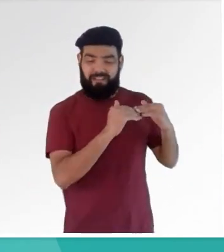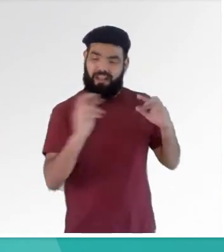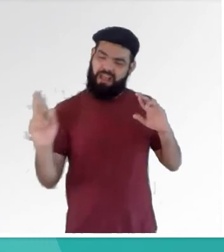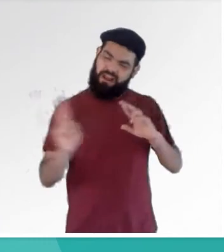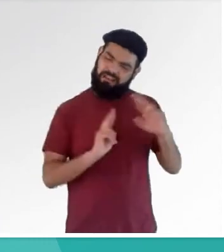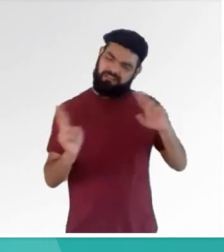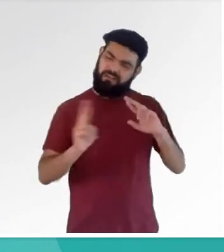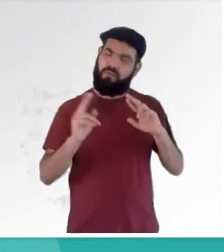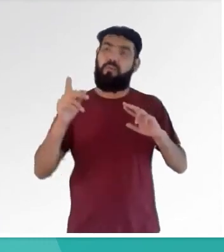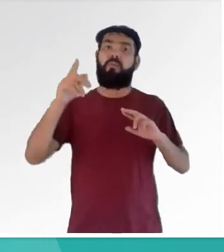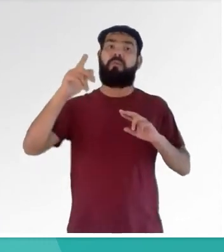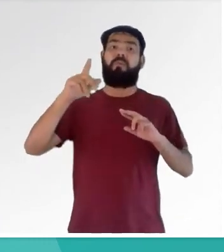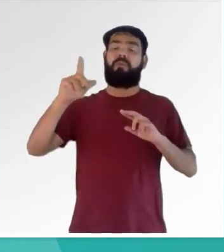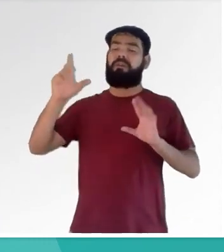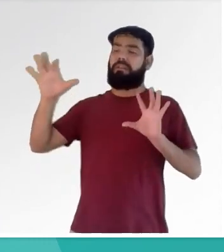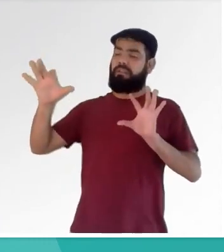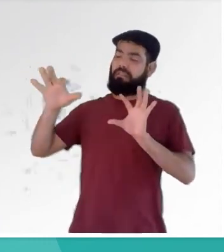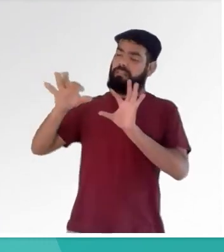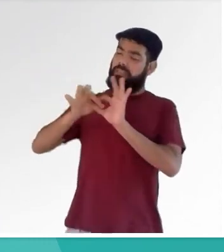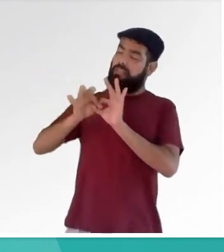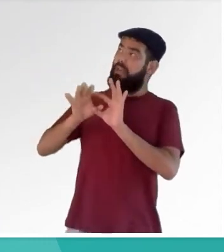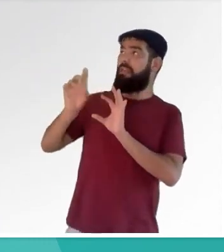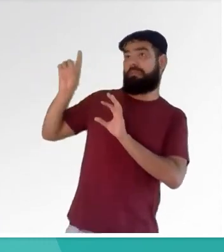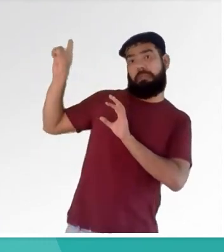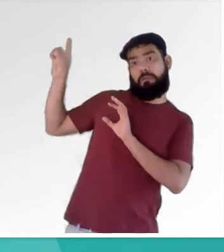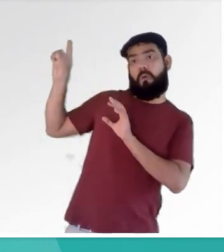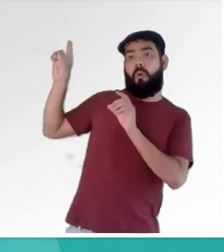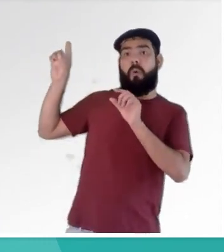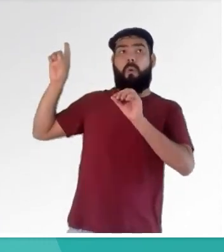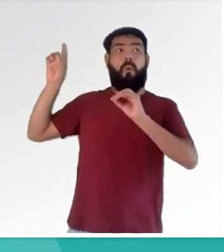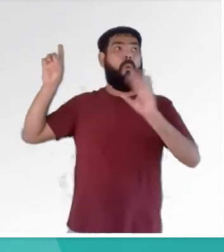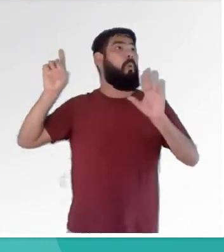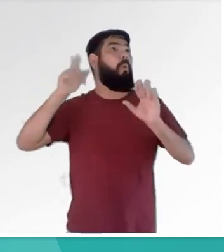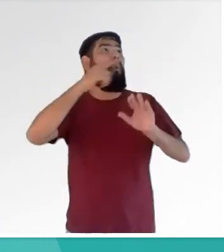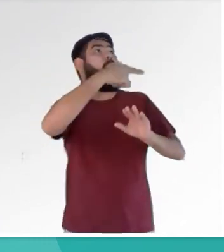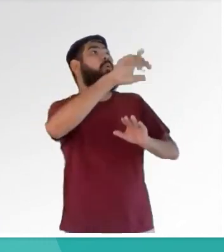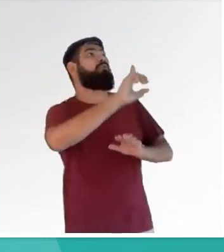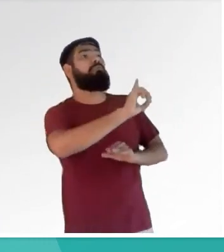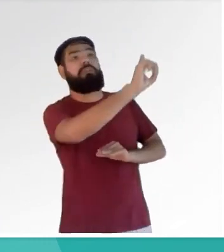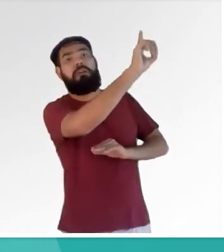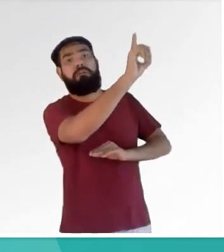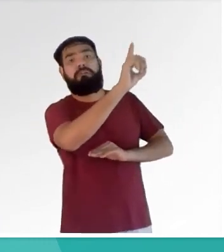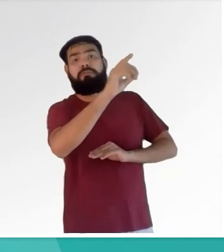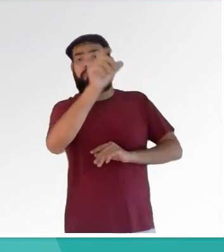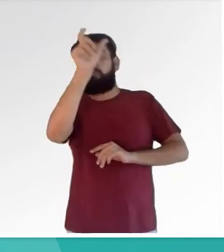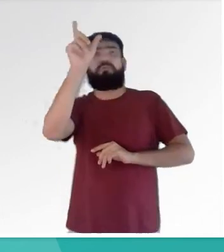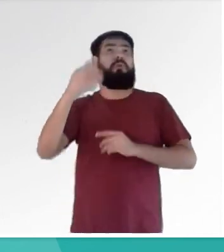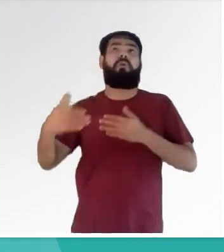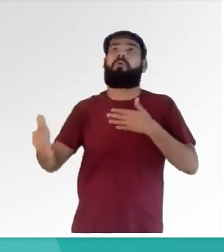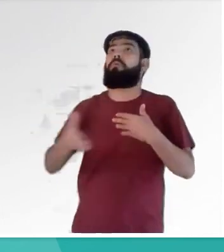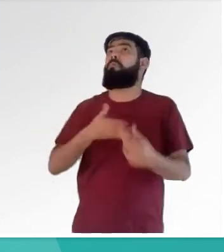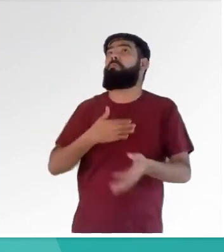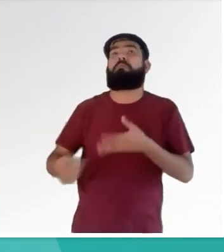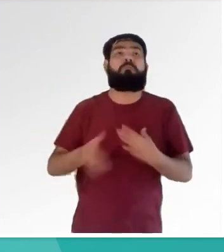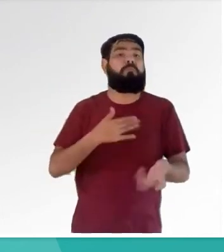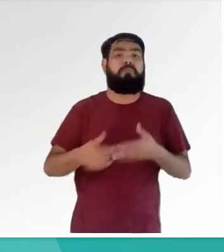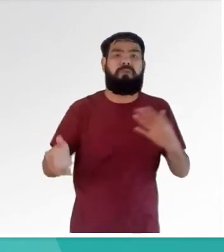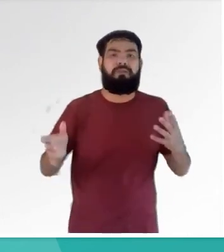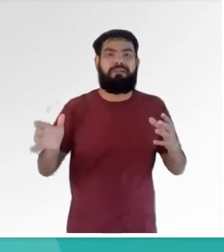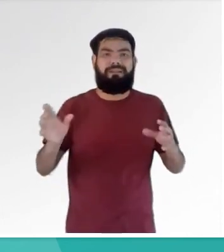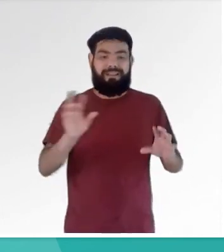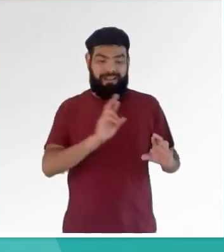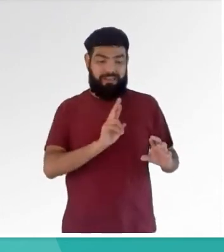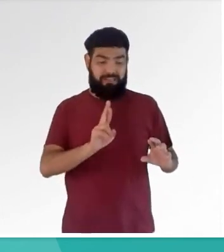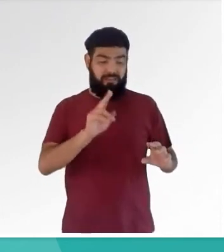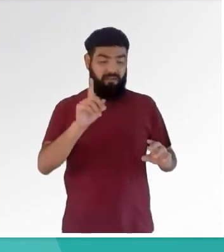que liga a Deus. A religião tem o papel de ligar nós aqui, seres humanos, né,